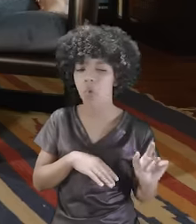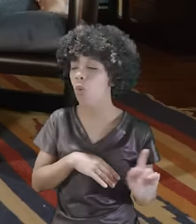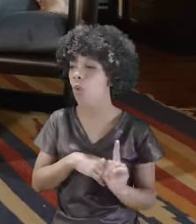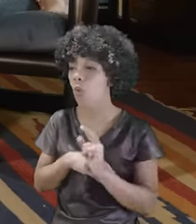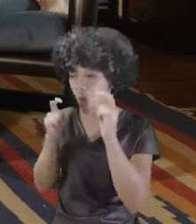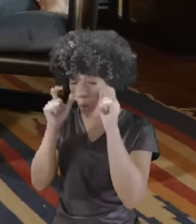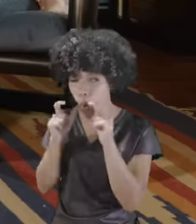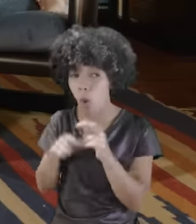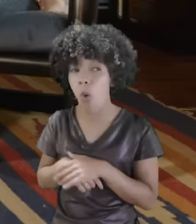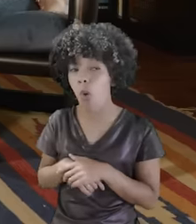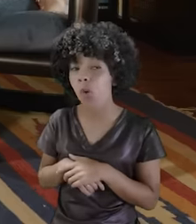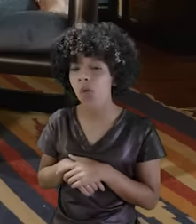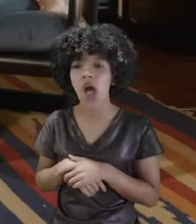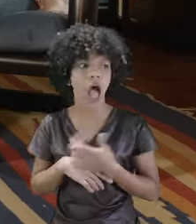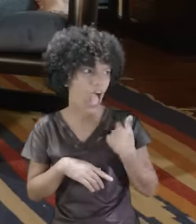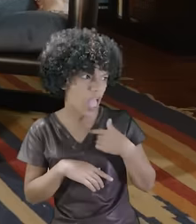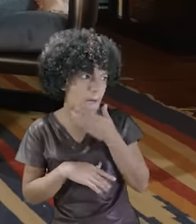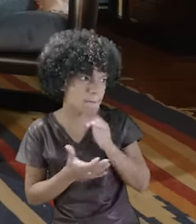falou que tá dormindo e